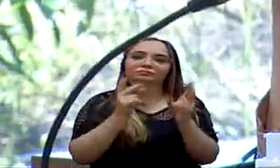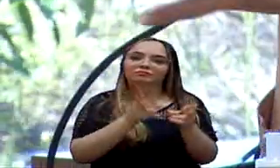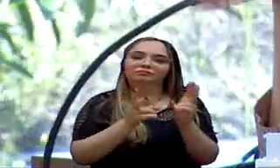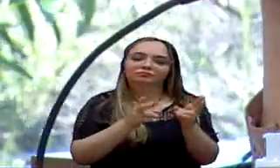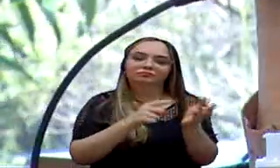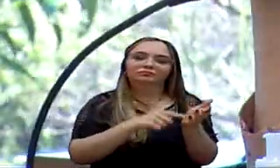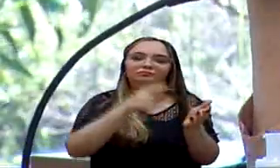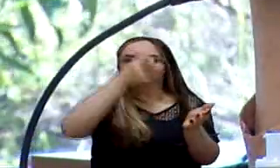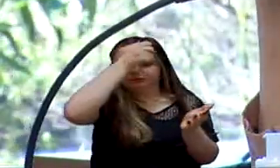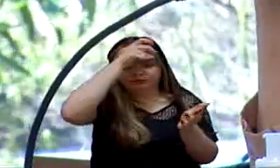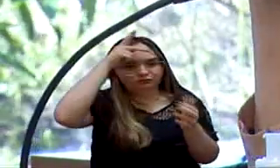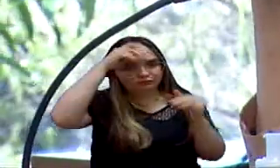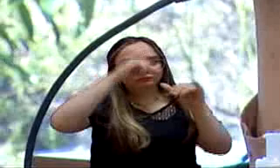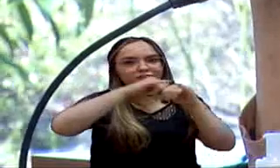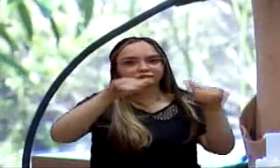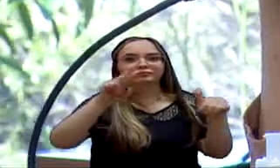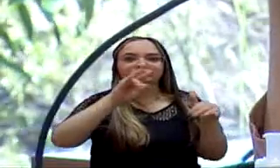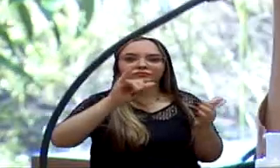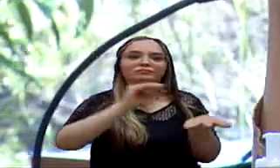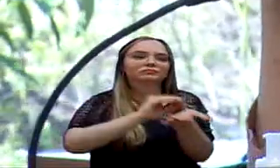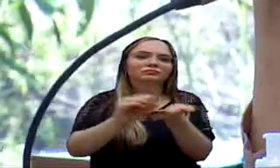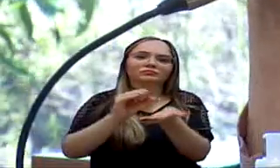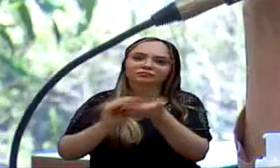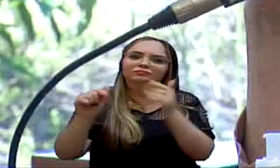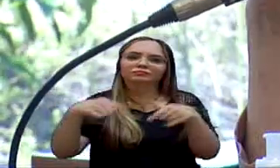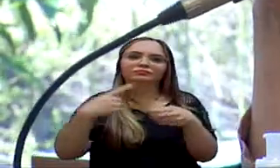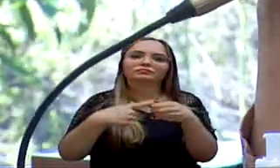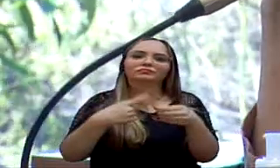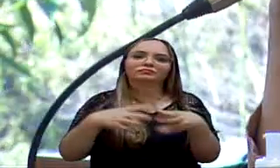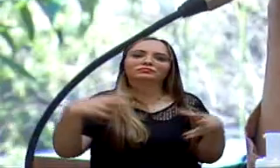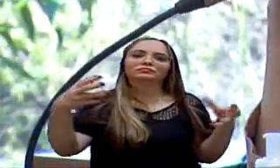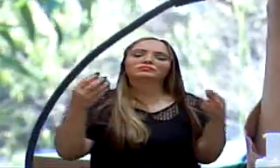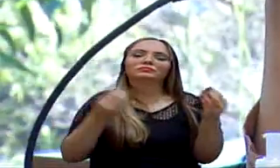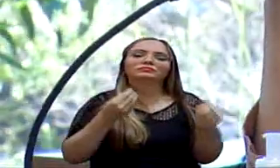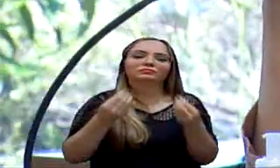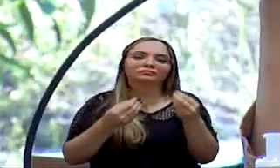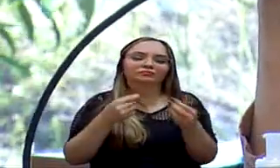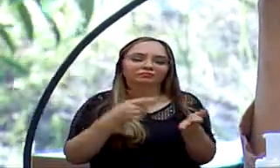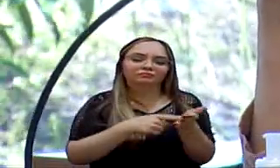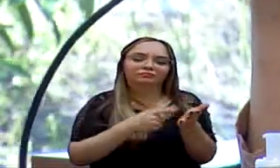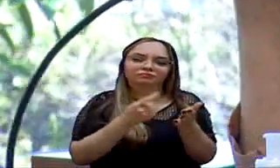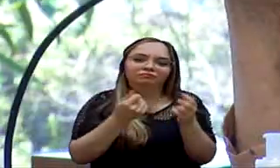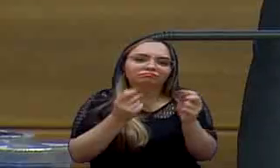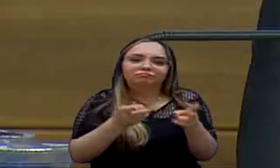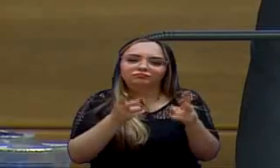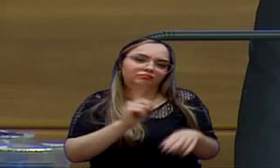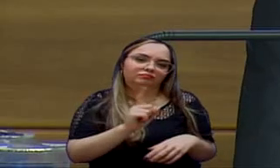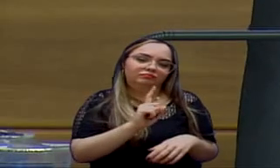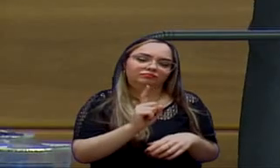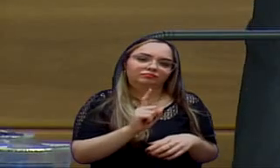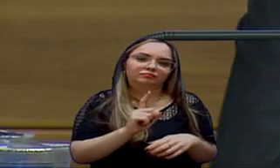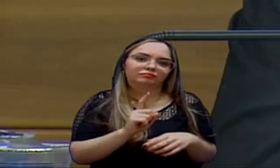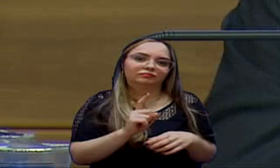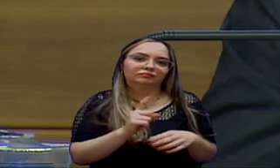quando o prefeito anuncia investimentos e mais investimentos na cidade não é conservador aqui